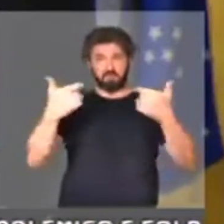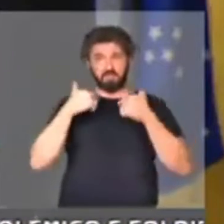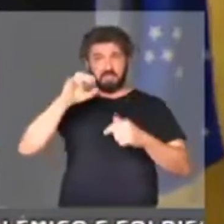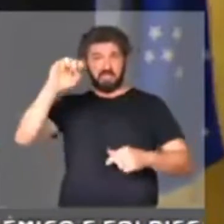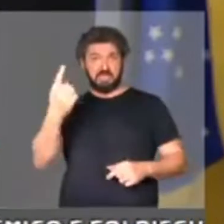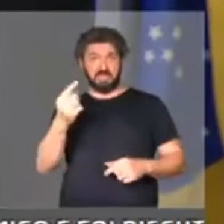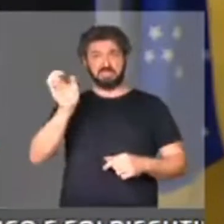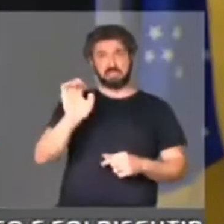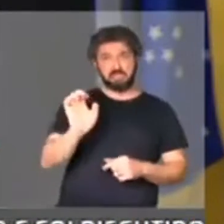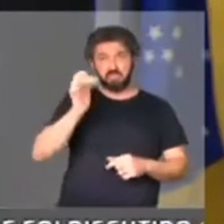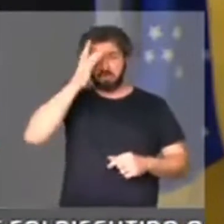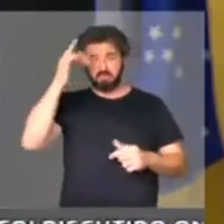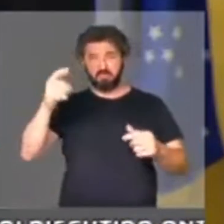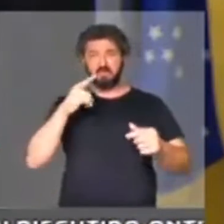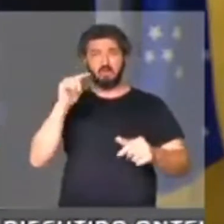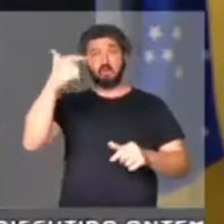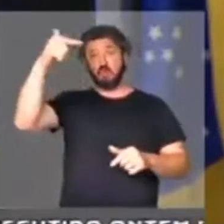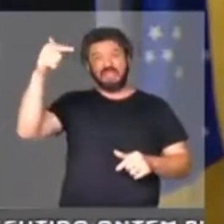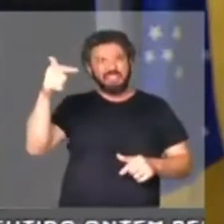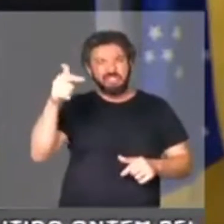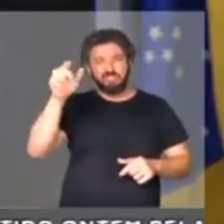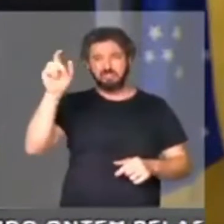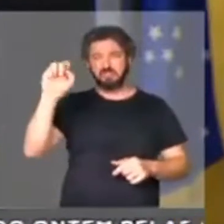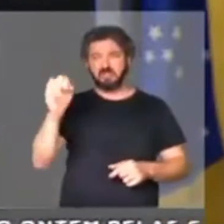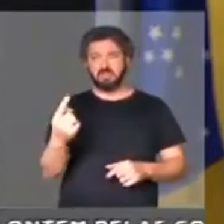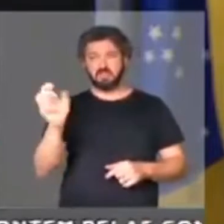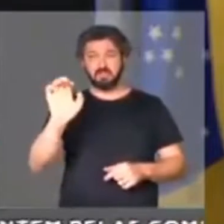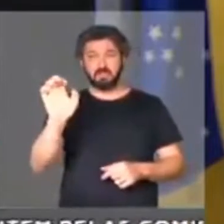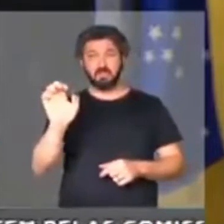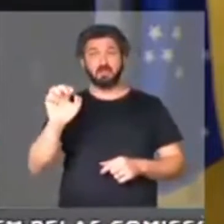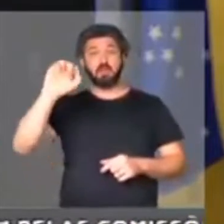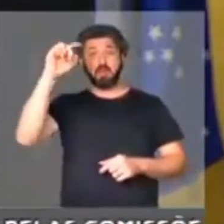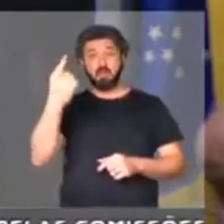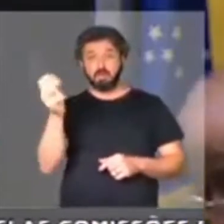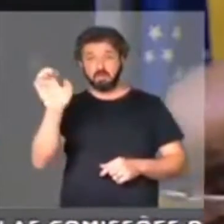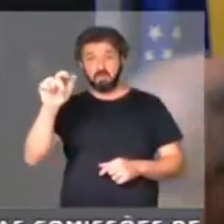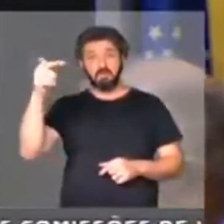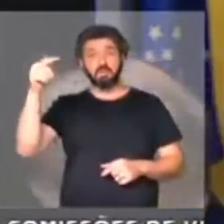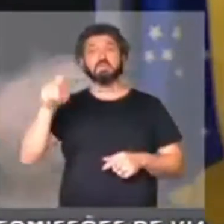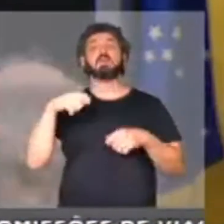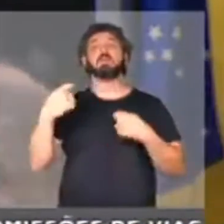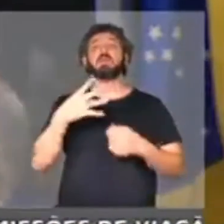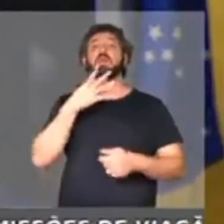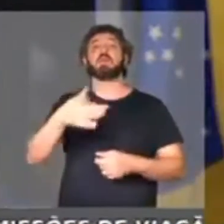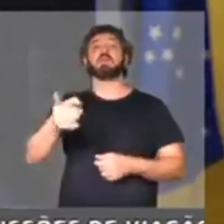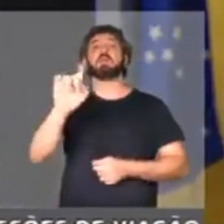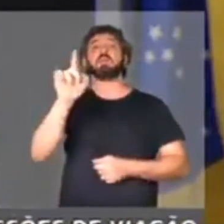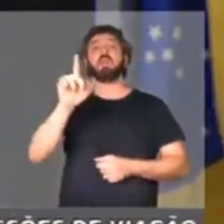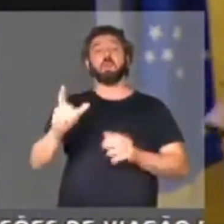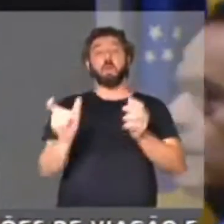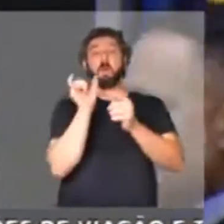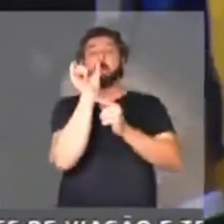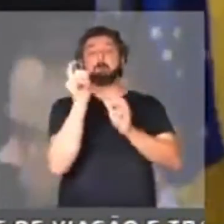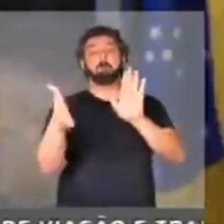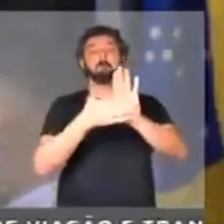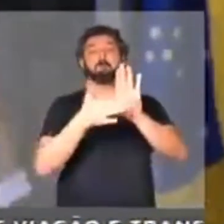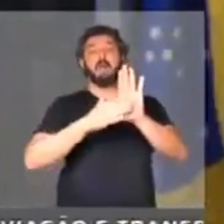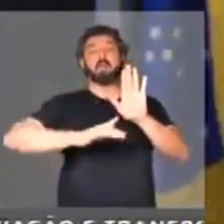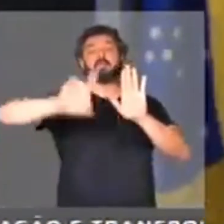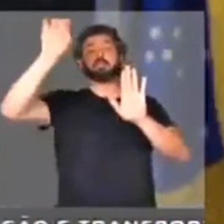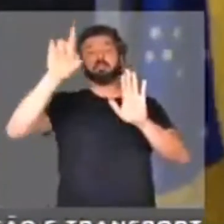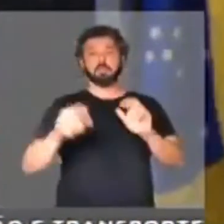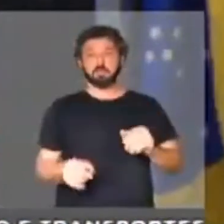ex-gay, outros dizem que não existe ex-gay. Só não existe ex-gay para quem não conhece a palavra de